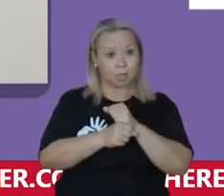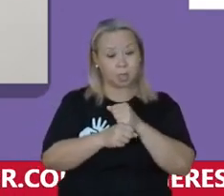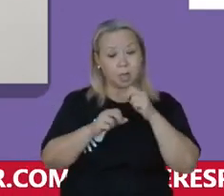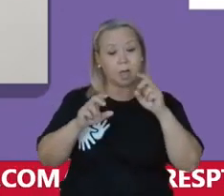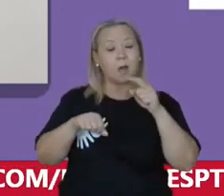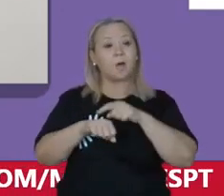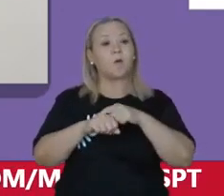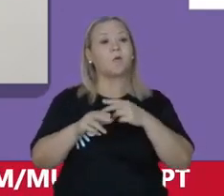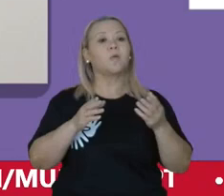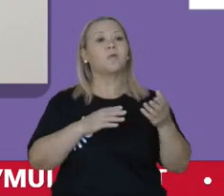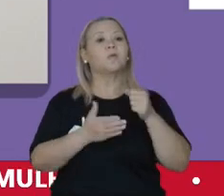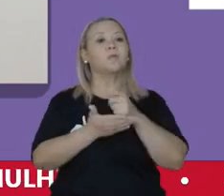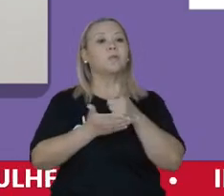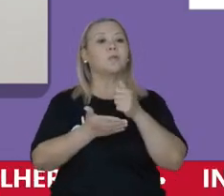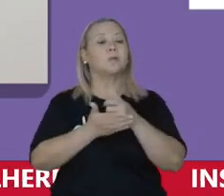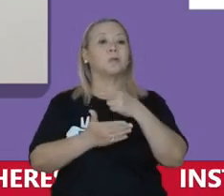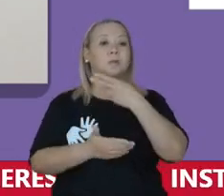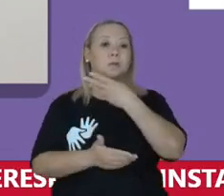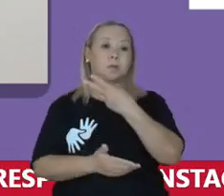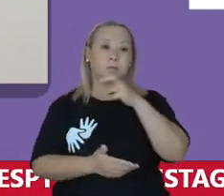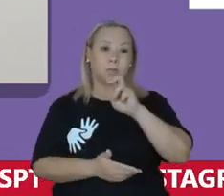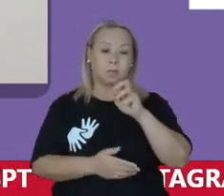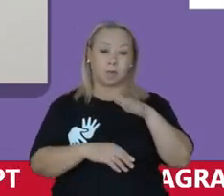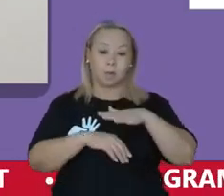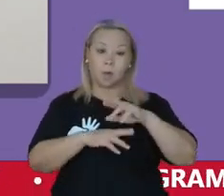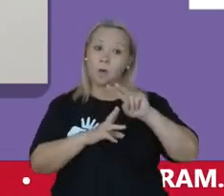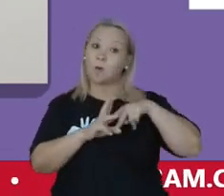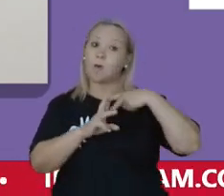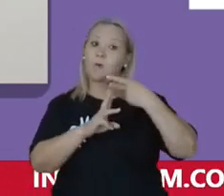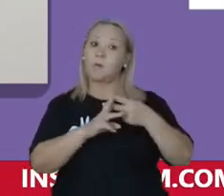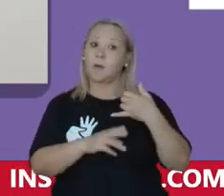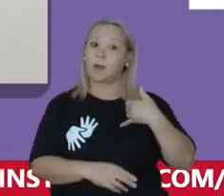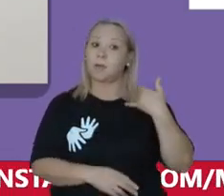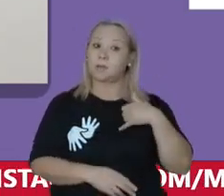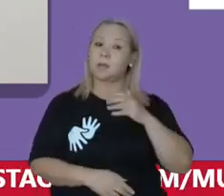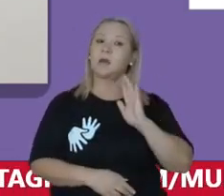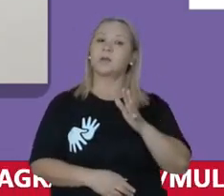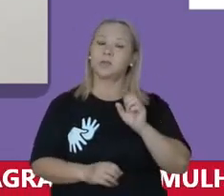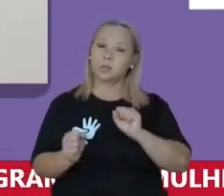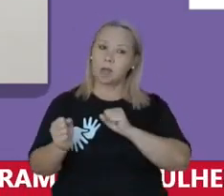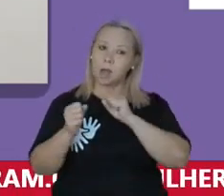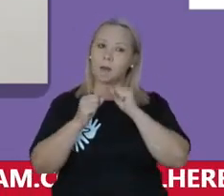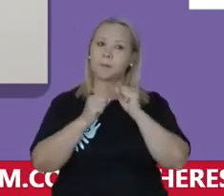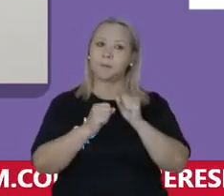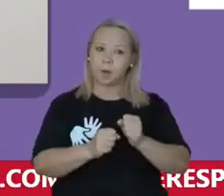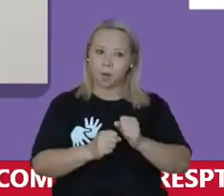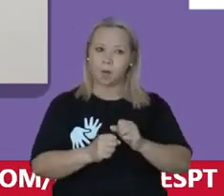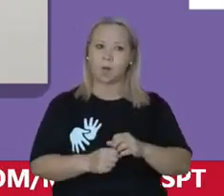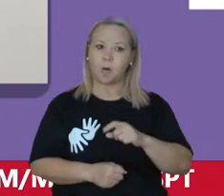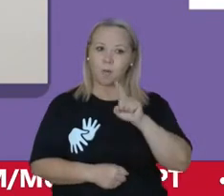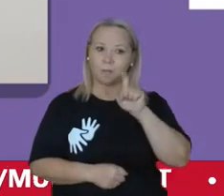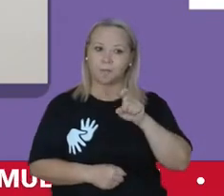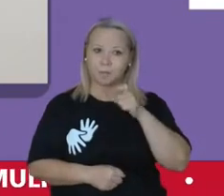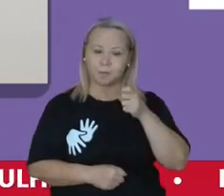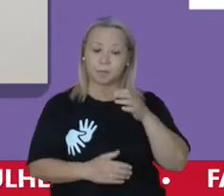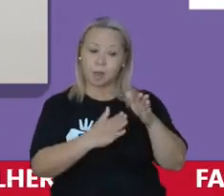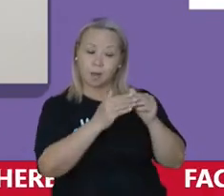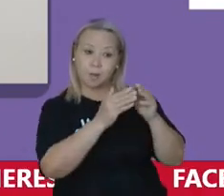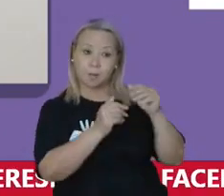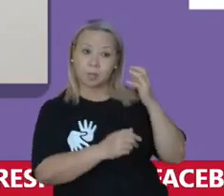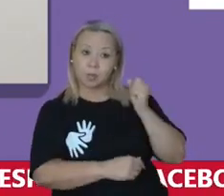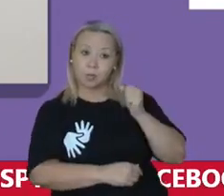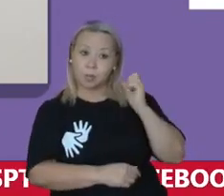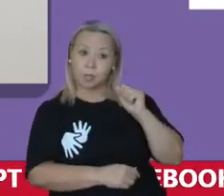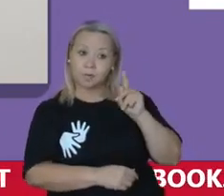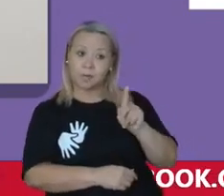tempo de contribuição de 35 anos mais a idade, já podem, né, solicitar o seu